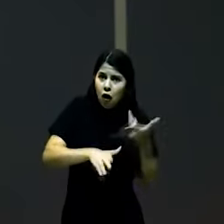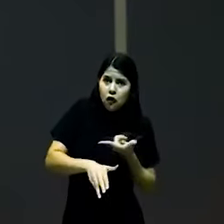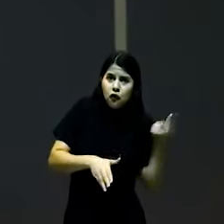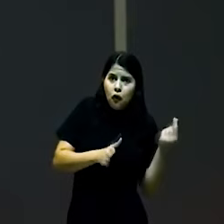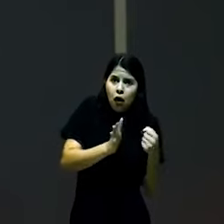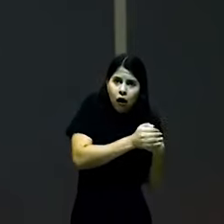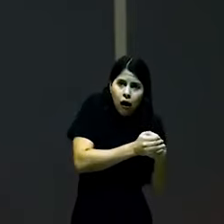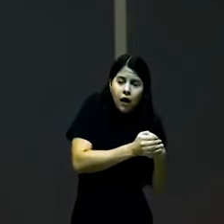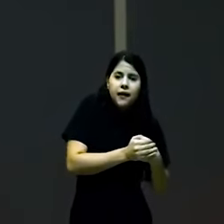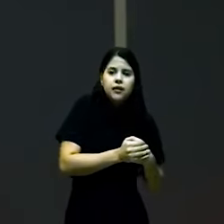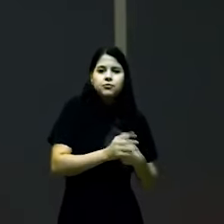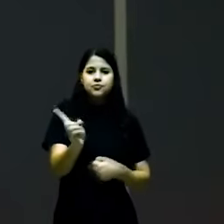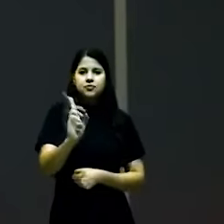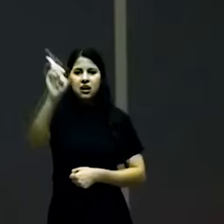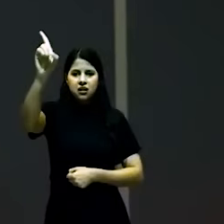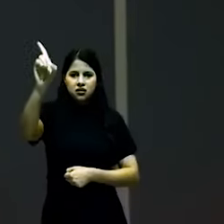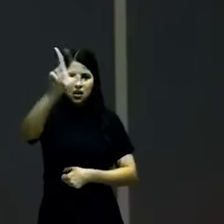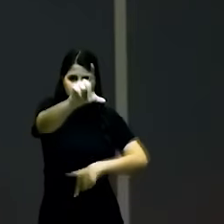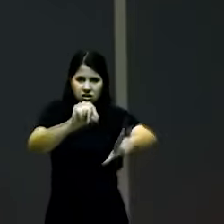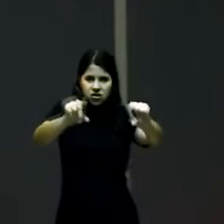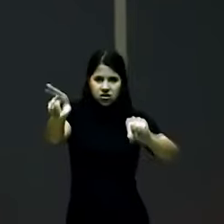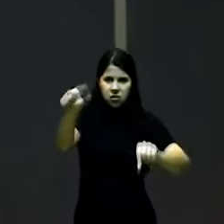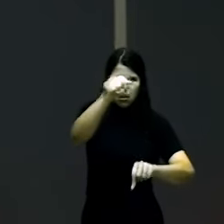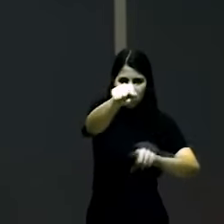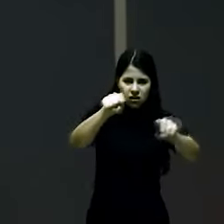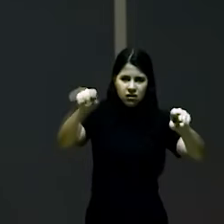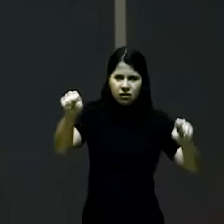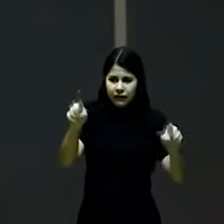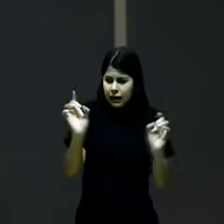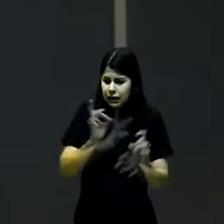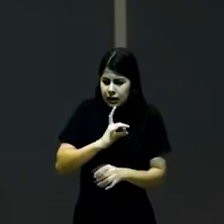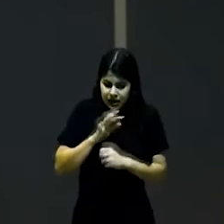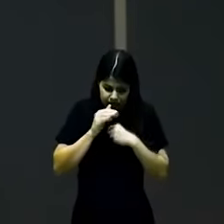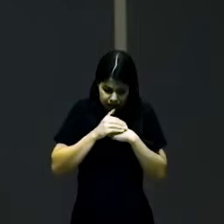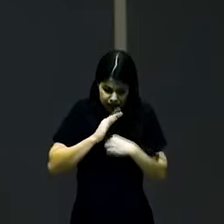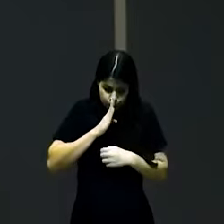Deus não chamou nenhum de nós para ficarmos dentro da caverna com medo.